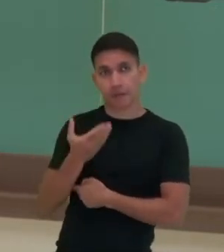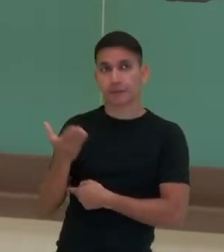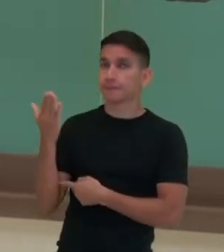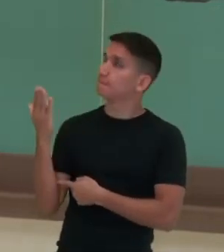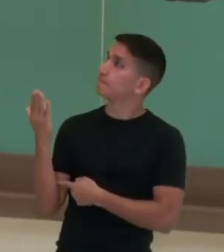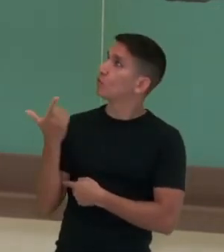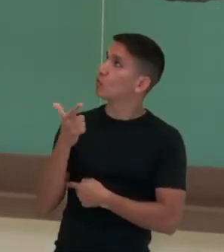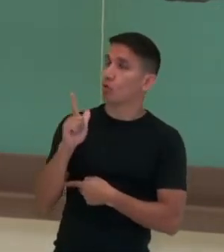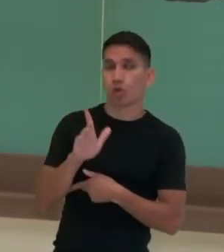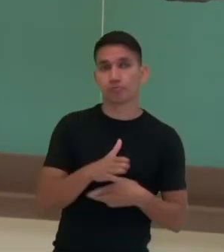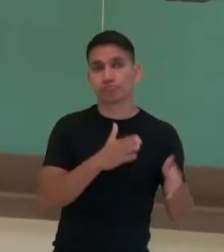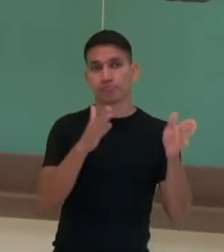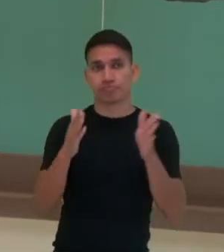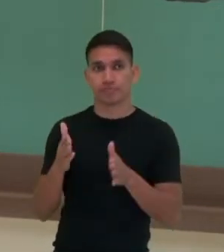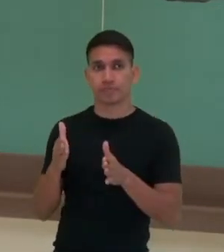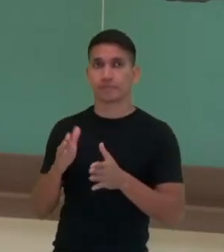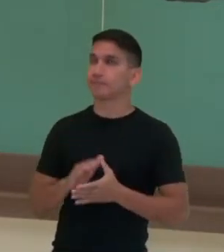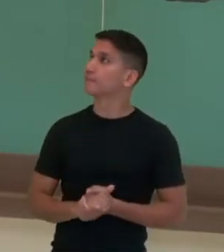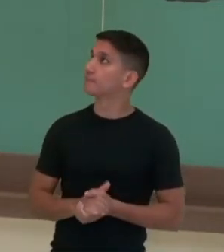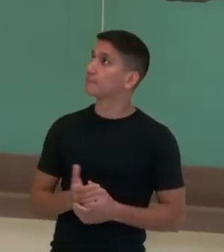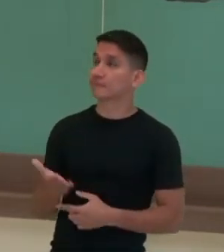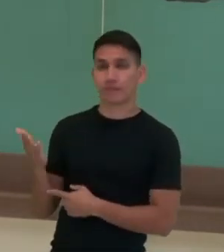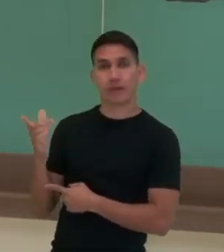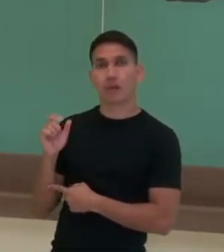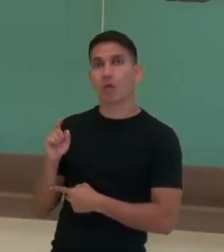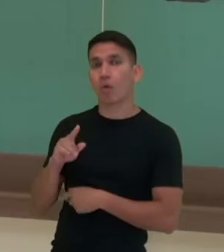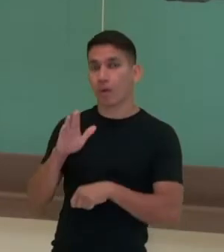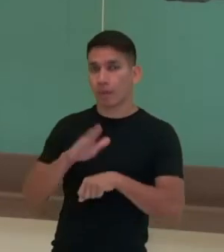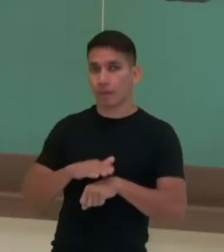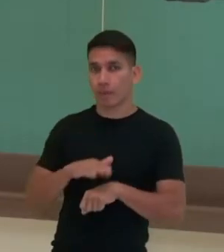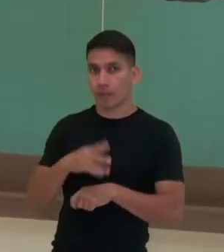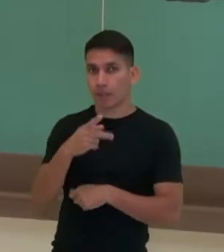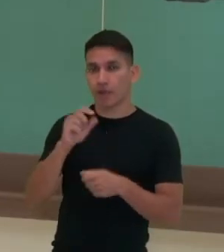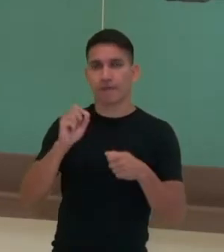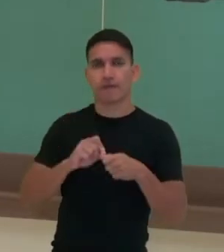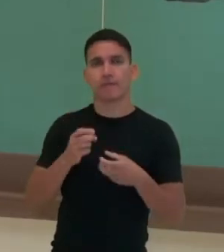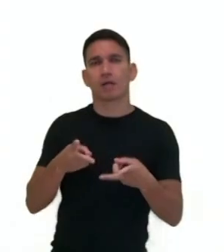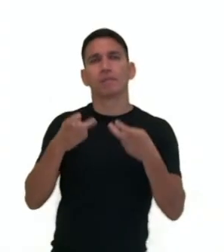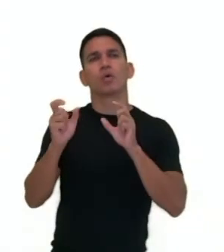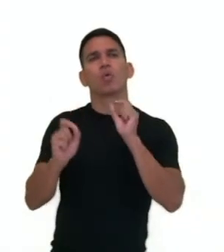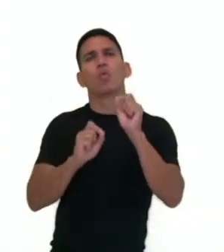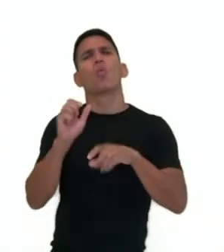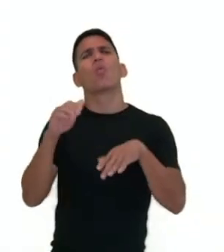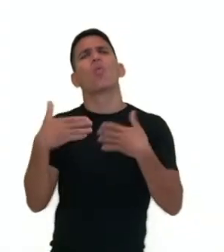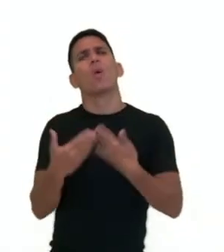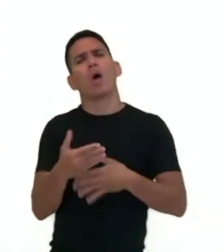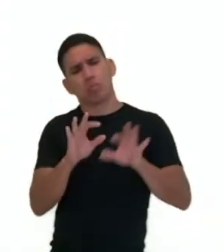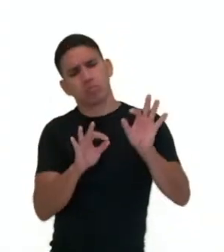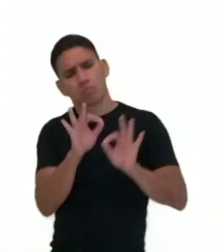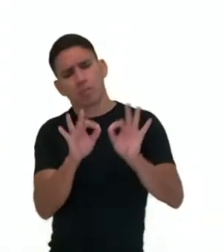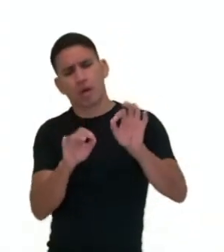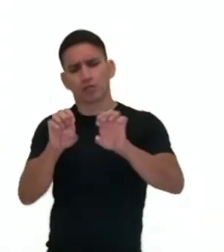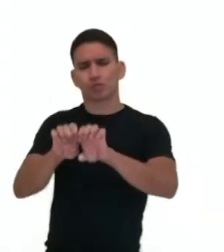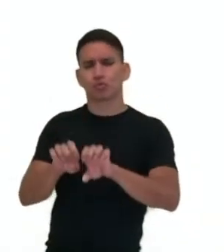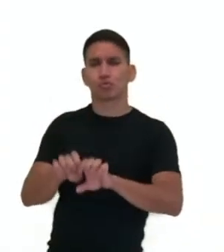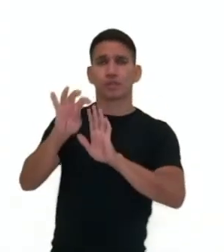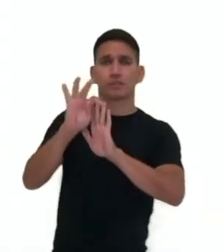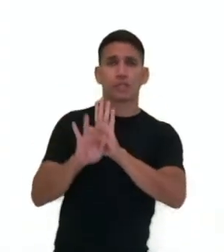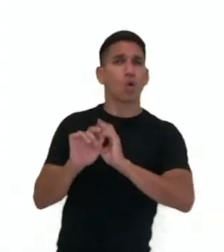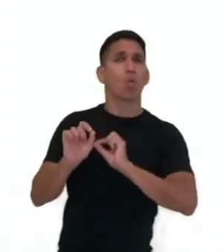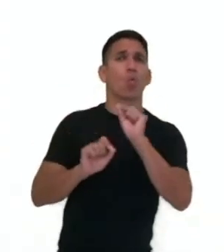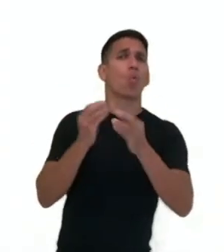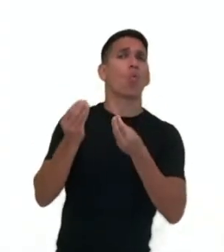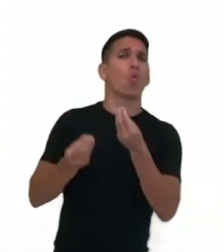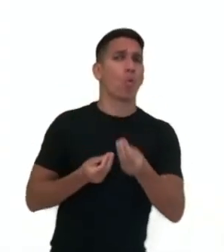Próximo passo? Olha lá. Então, vamos ver qual estrutura o texto vai ter, tá? Então, ele vai